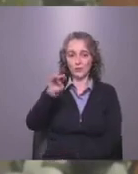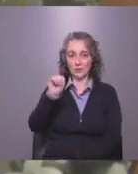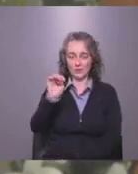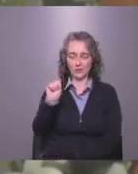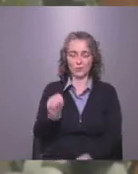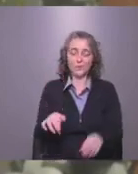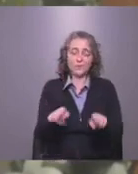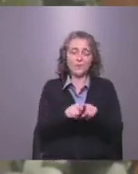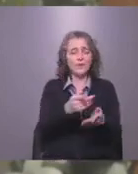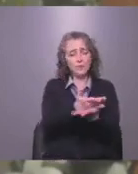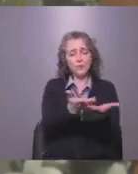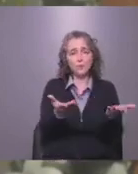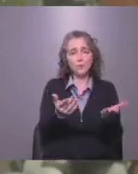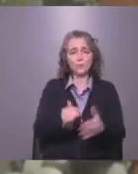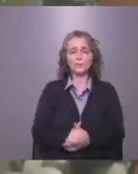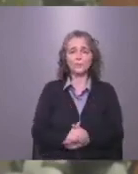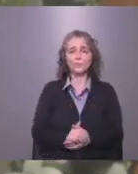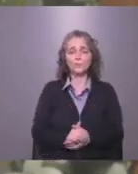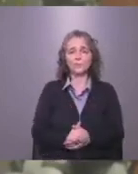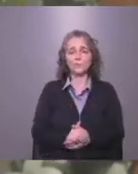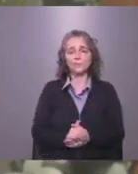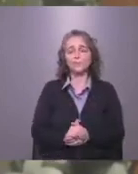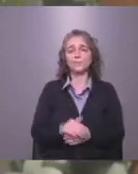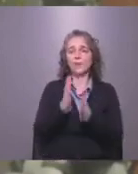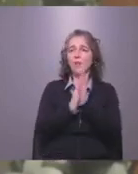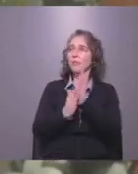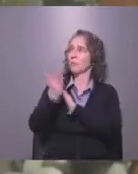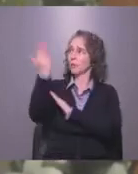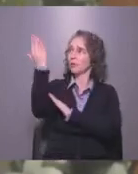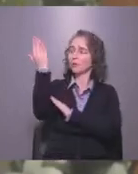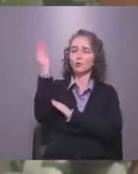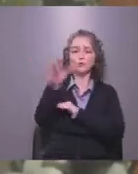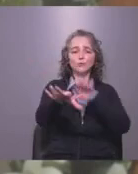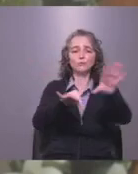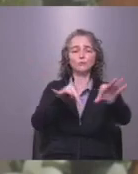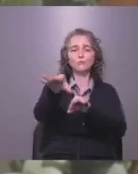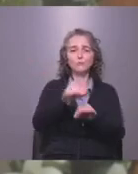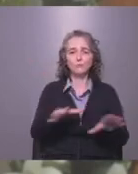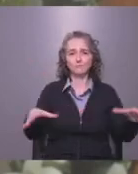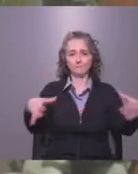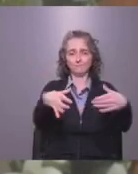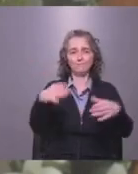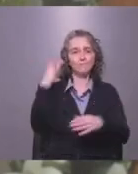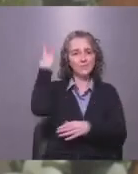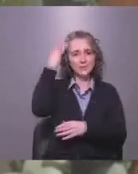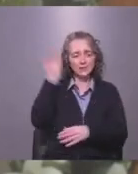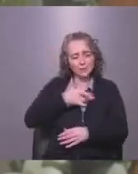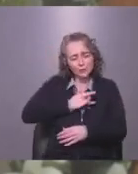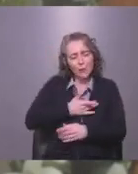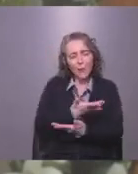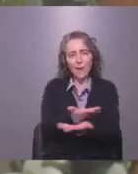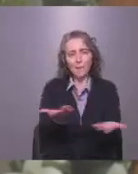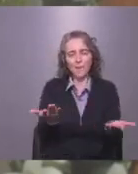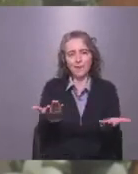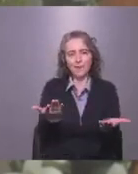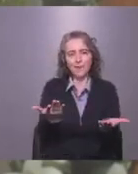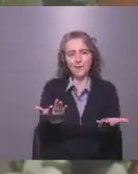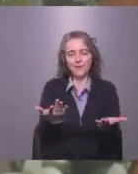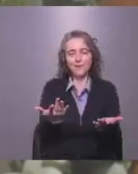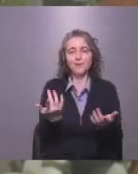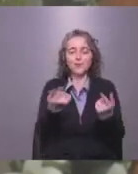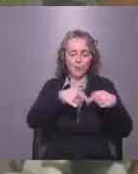Irmãos, como eleitos de Deus, santos e prediletos, revesti-vos